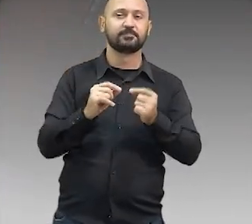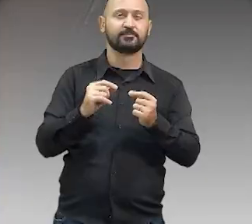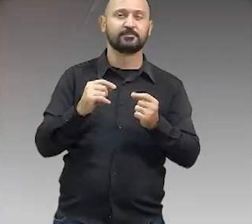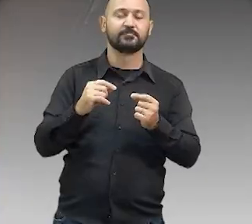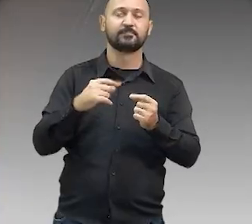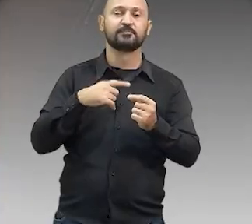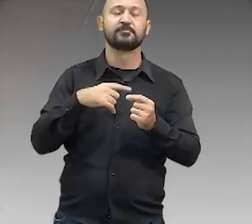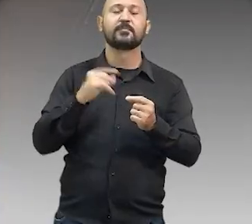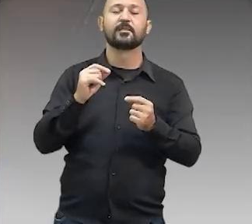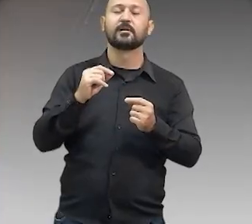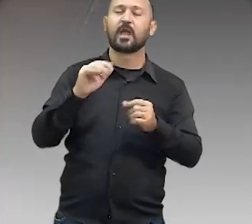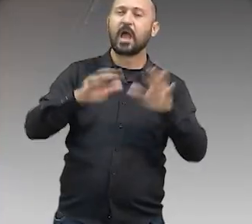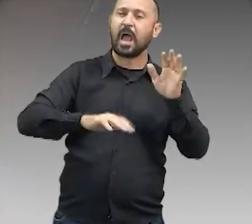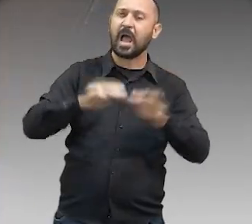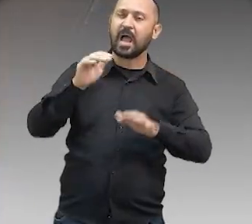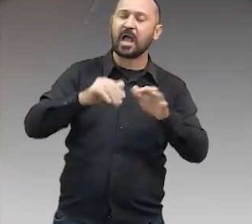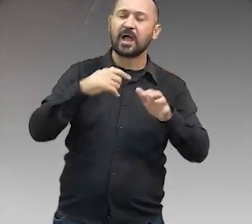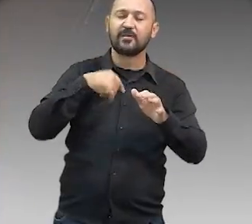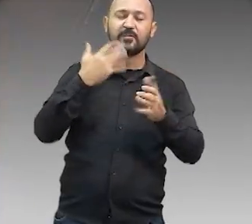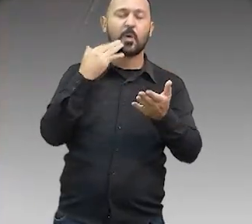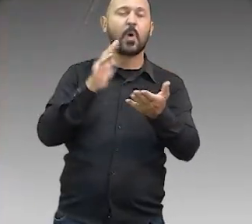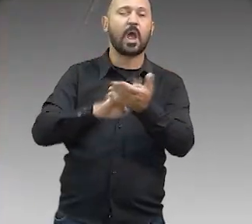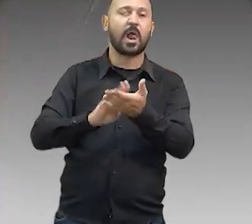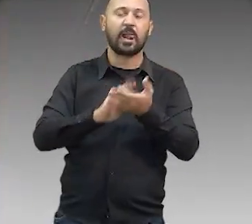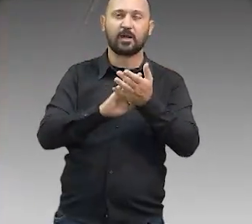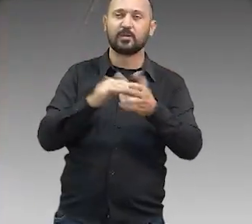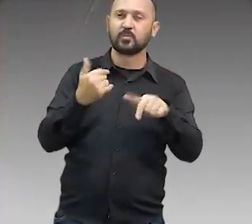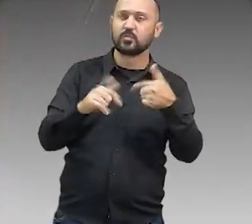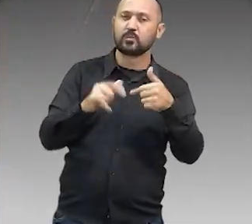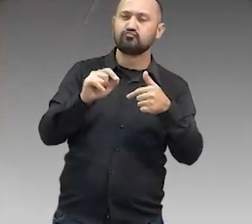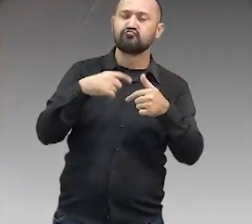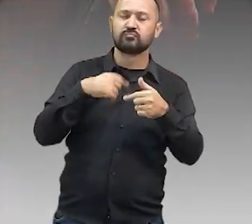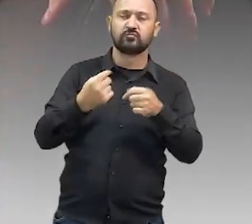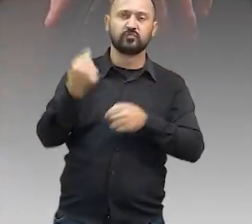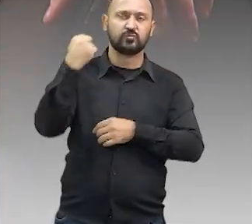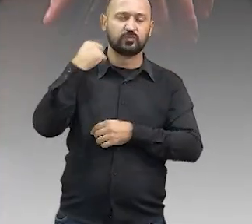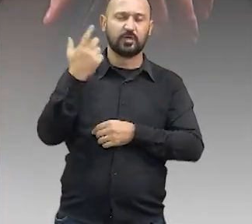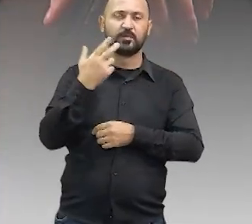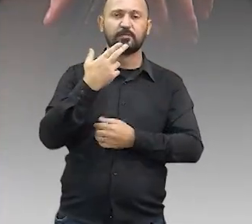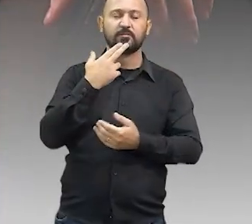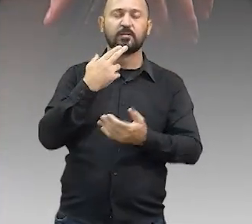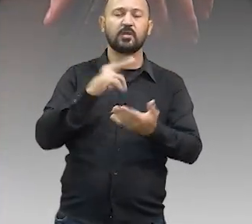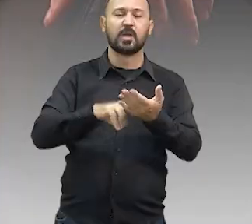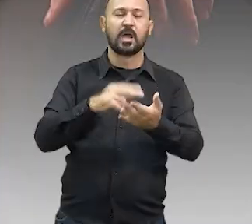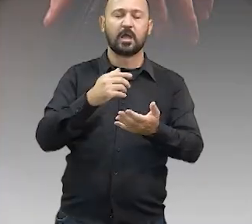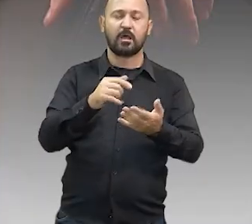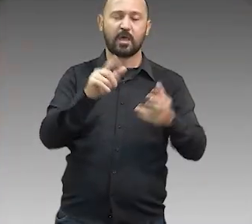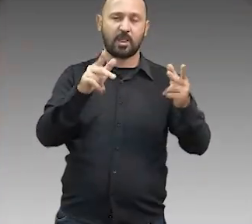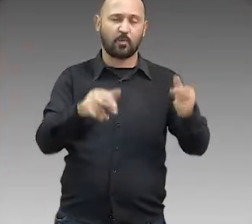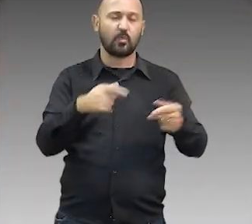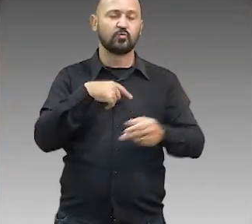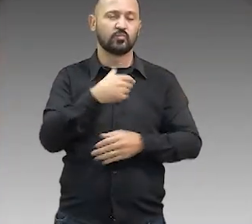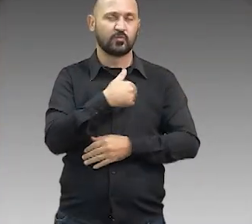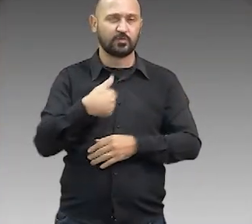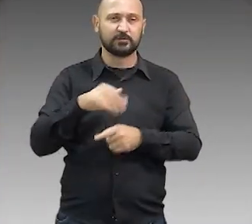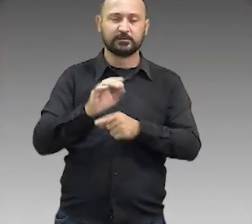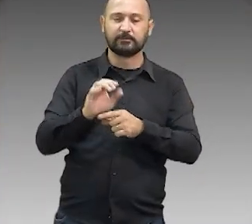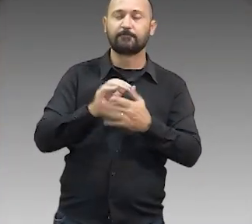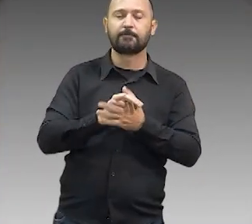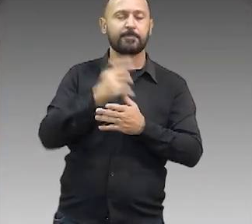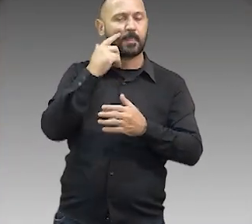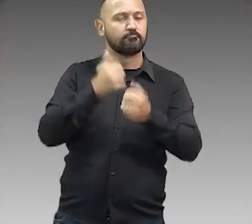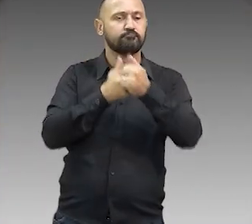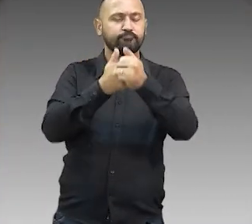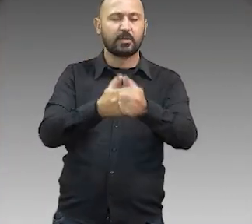citou uma coisa assim, fez elogio do trabalho que a gente fazia no governo do Estado. E o senhor acompanhou de